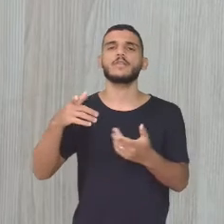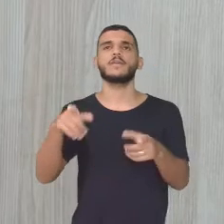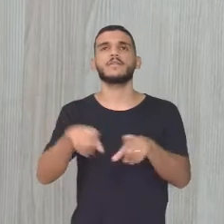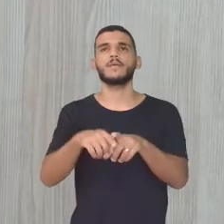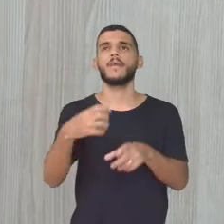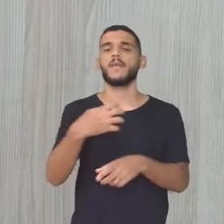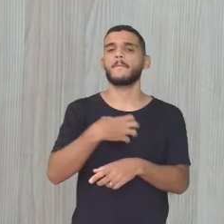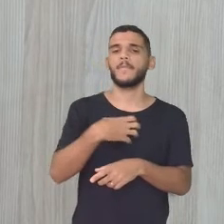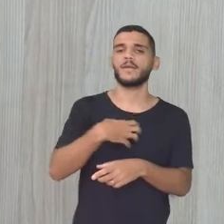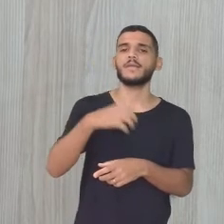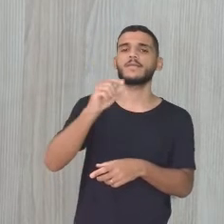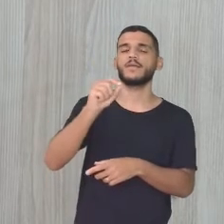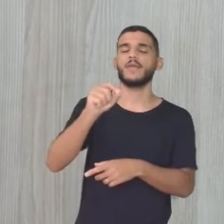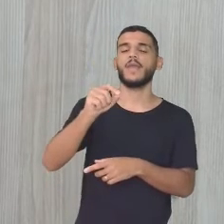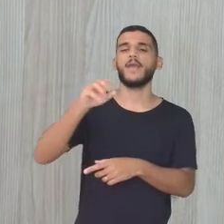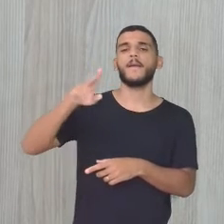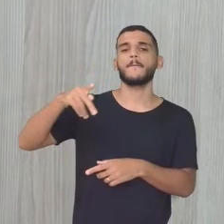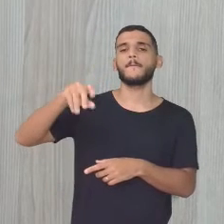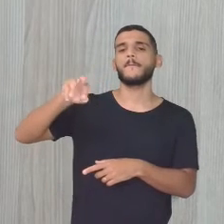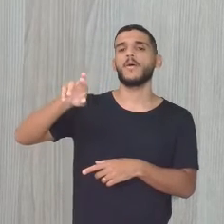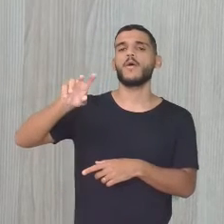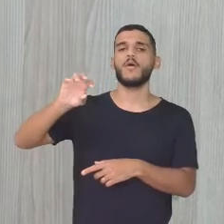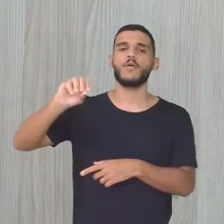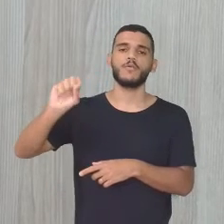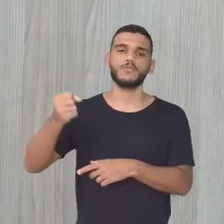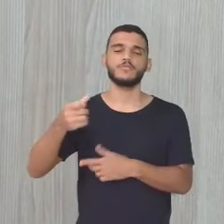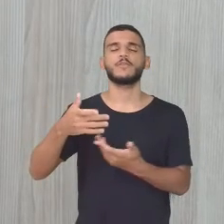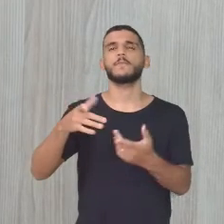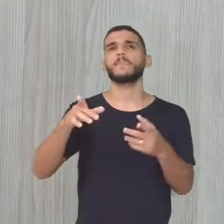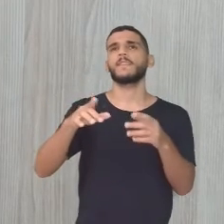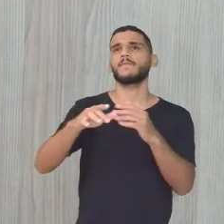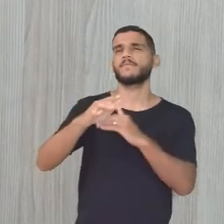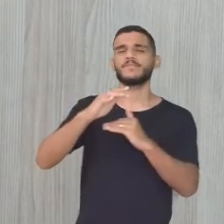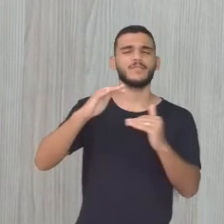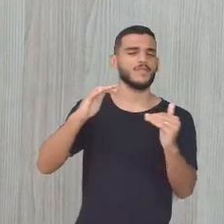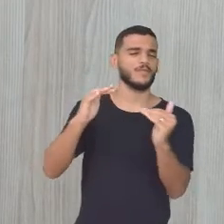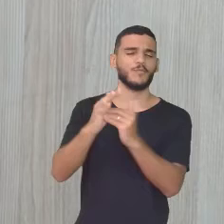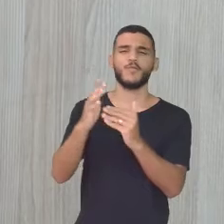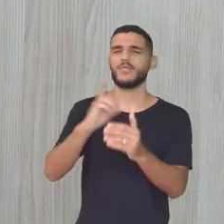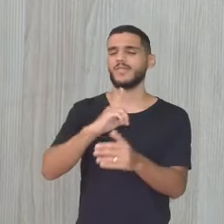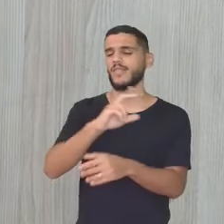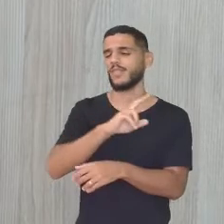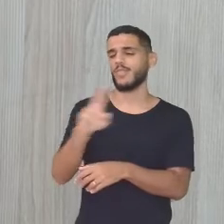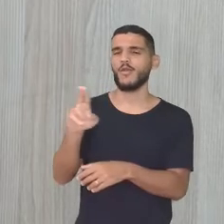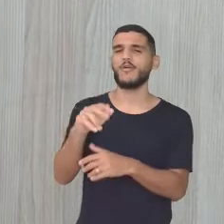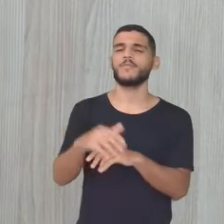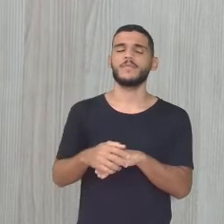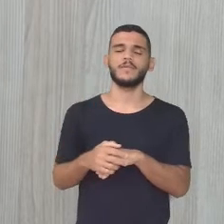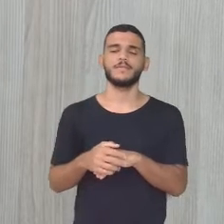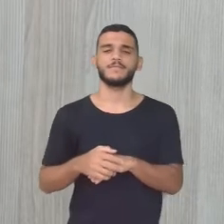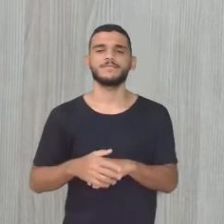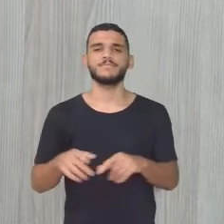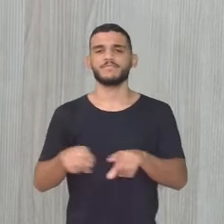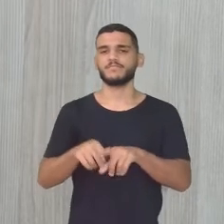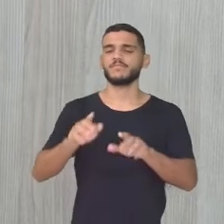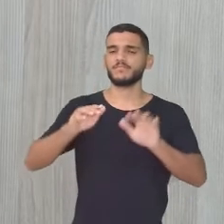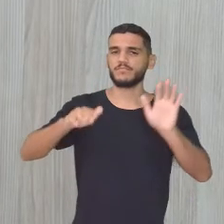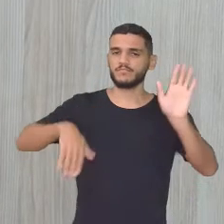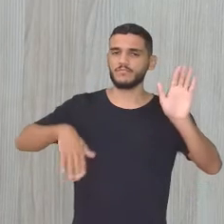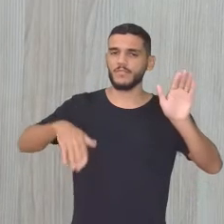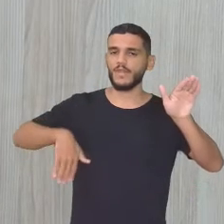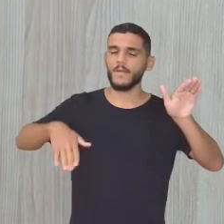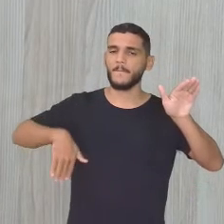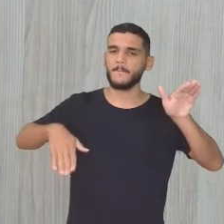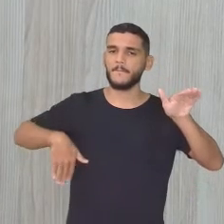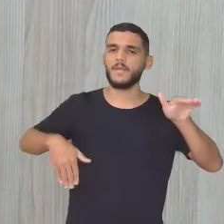do Cachorro. Isso, Praia do Cachorro também, né? Apesar que essa Praia do Cachorro falam que é